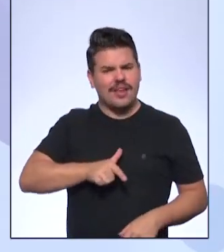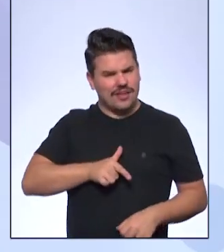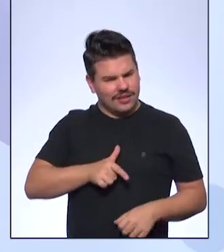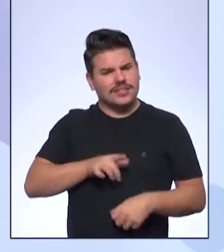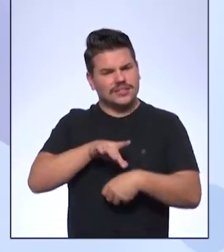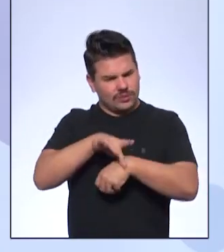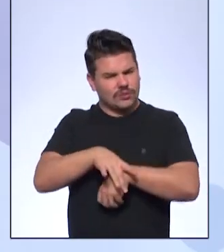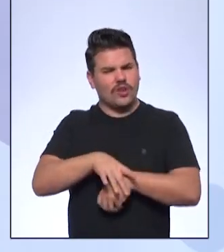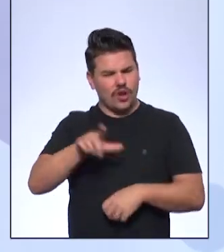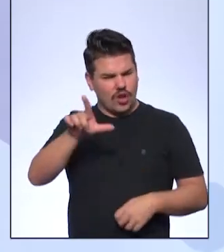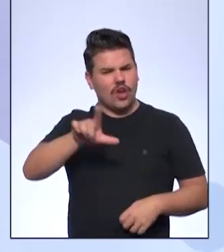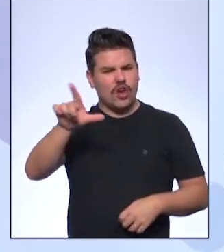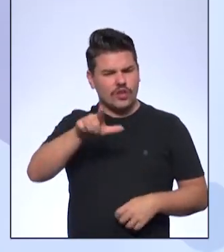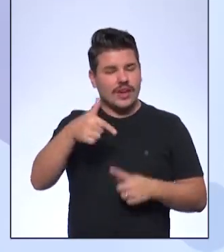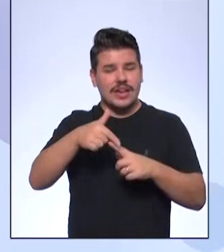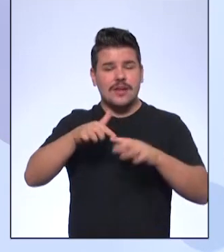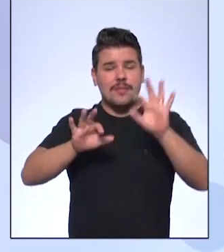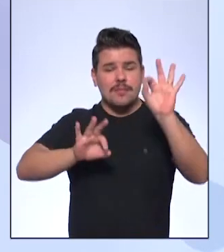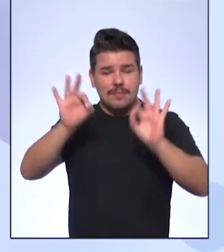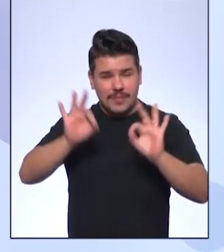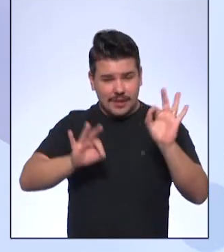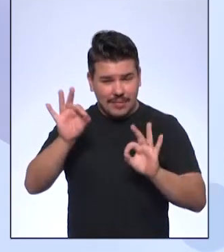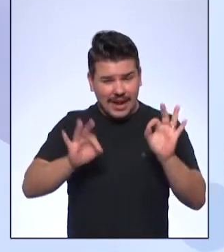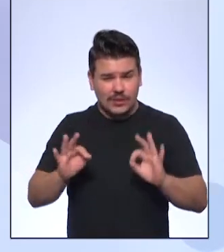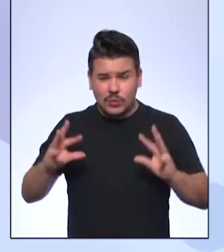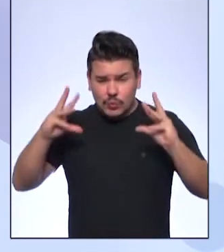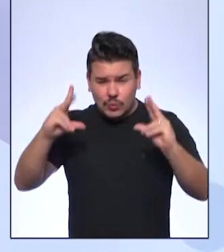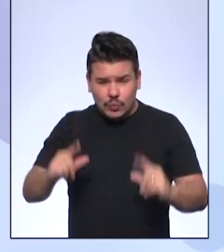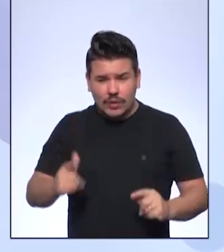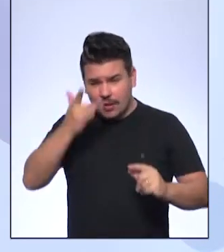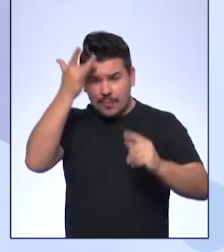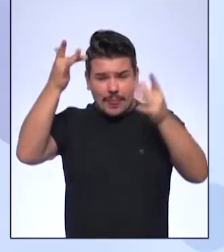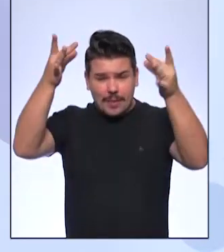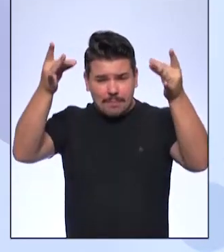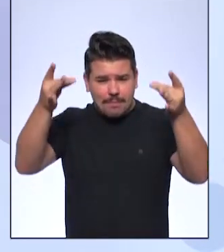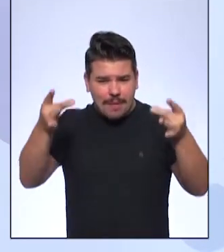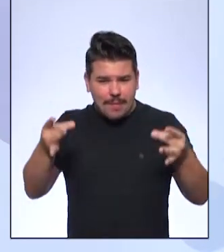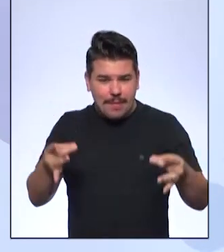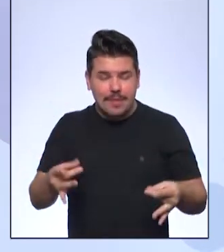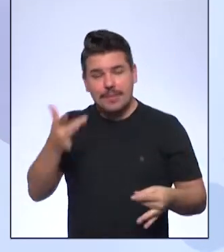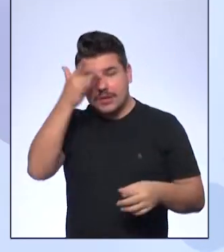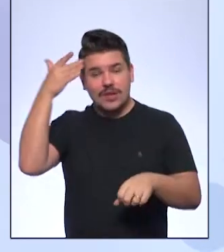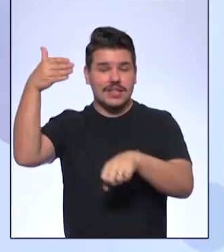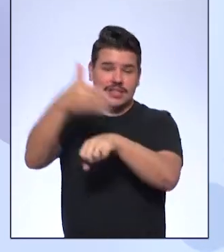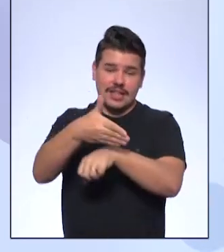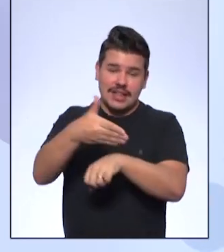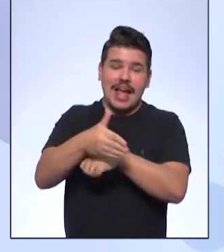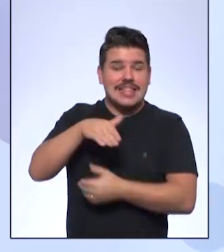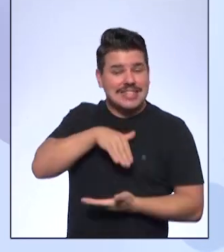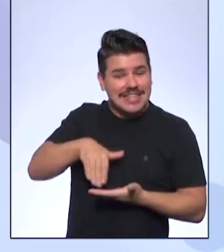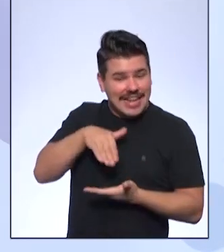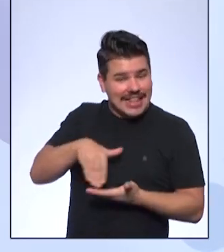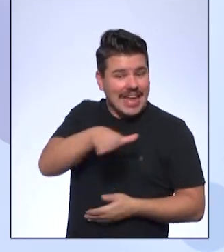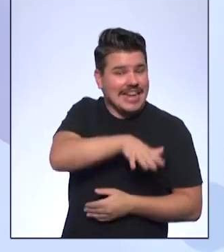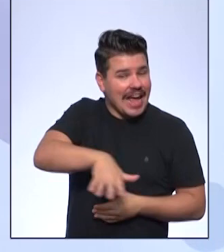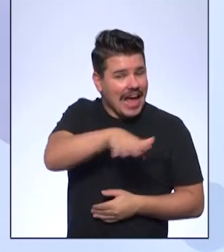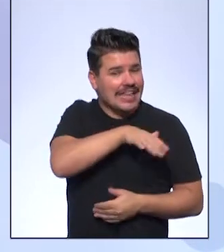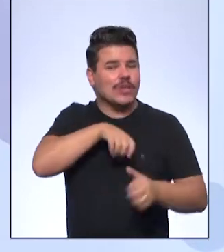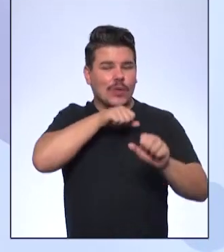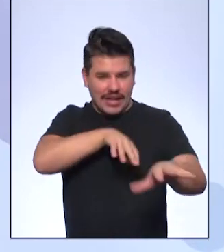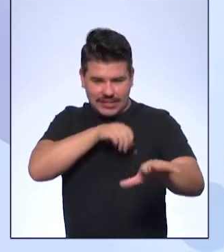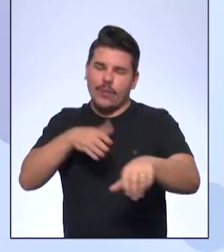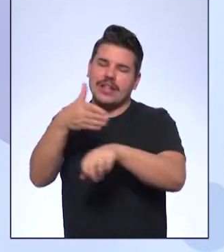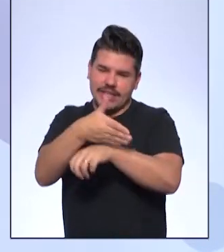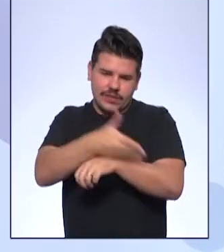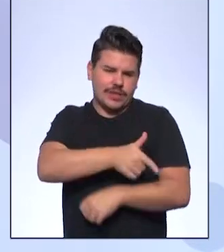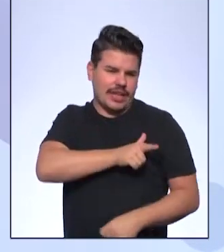porque, justamente, ele é feito para que as únicas pessoas que tenham acesso são as pessoas da Secretaria da Educação. Então, os alunos. Então,